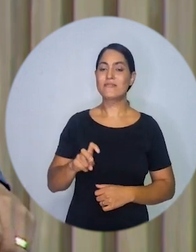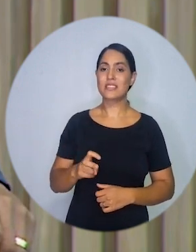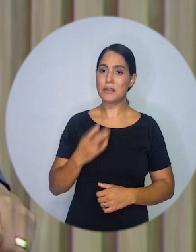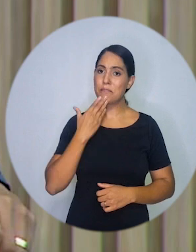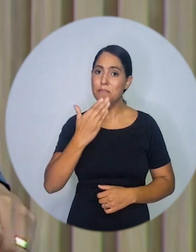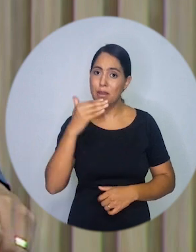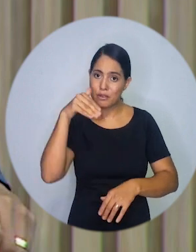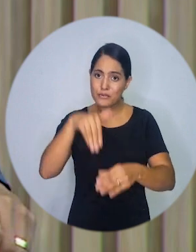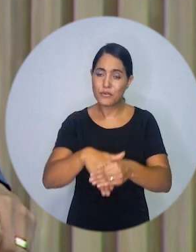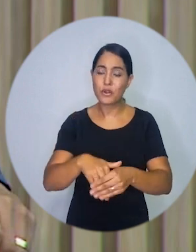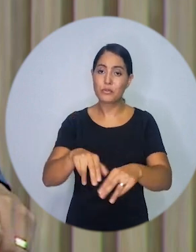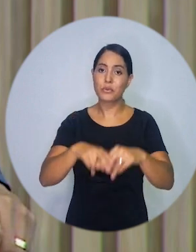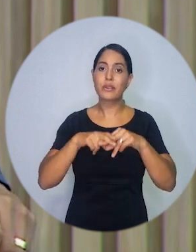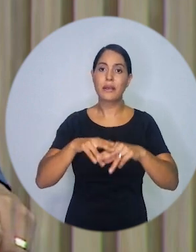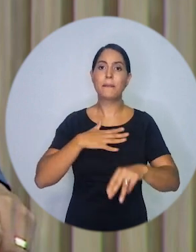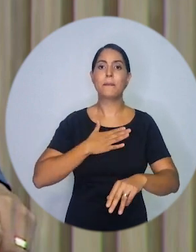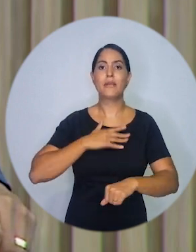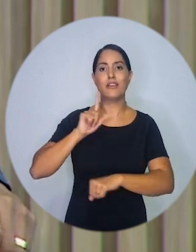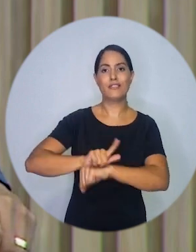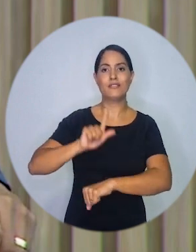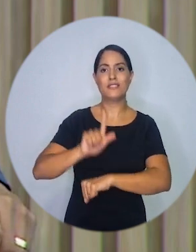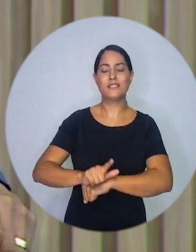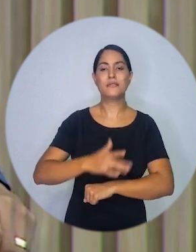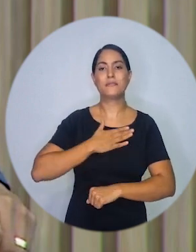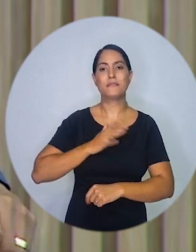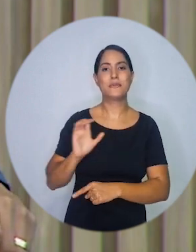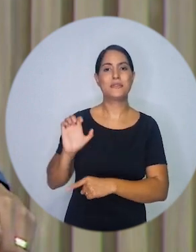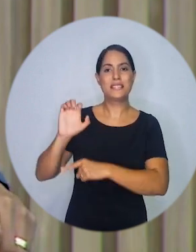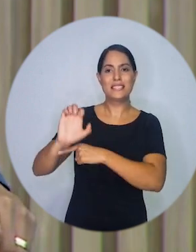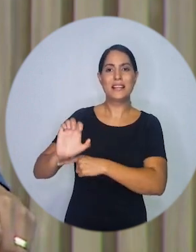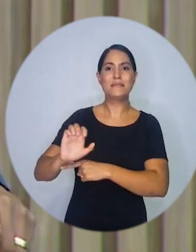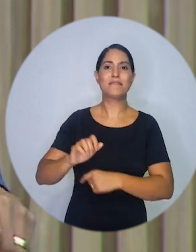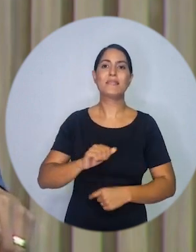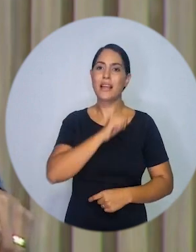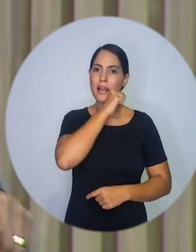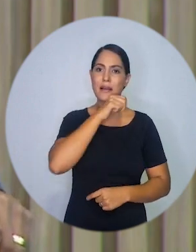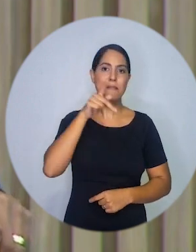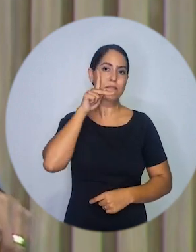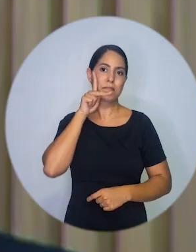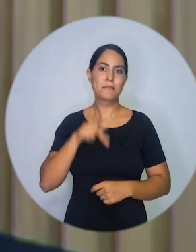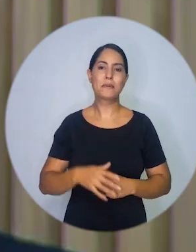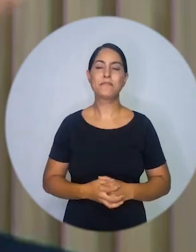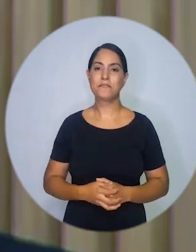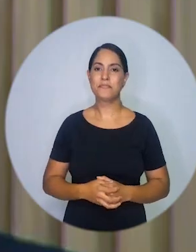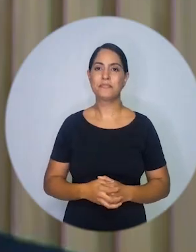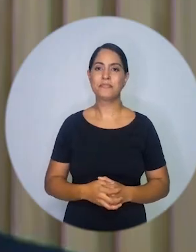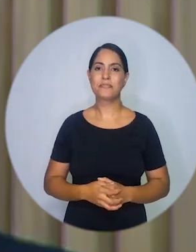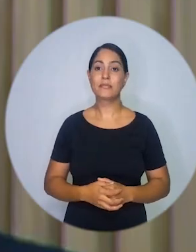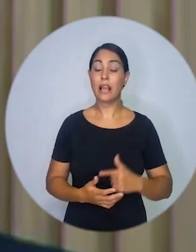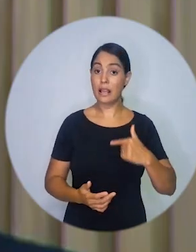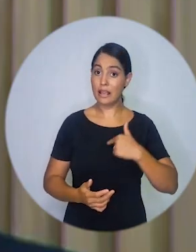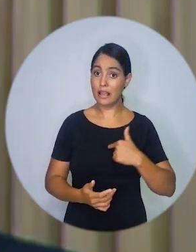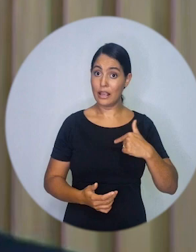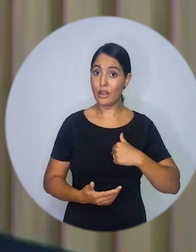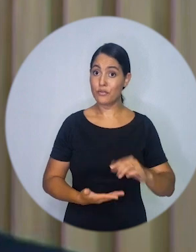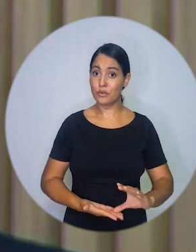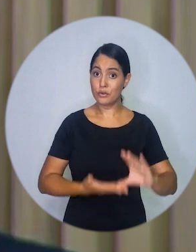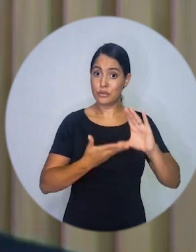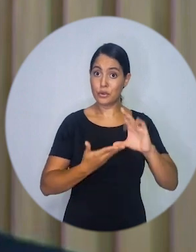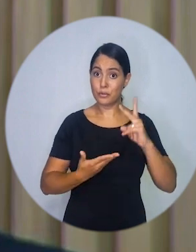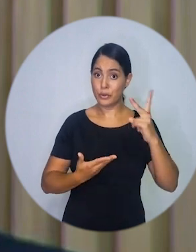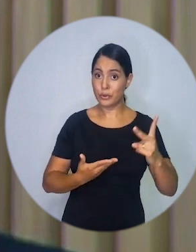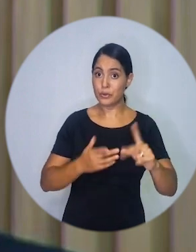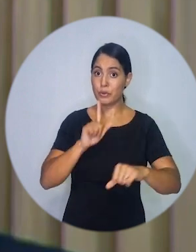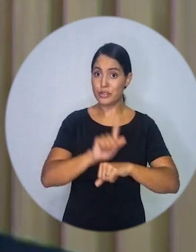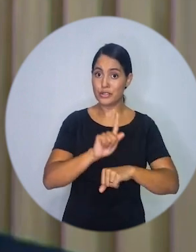as gestões que eu estive à frente da advocacia no meu amado estado do Amapá. Fui conselheira da seccional por 2